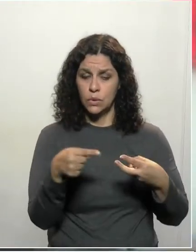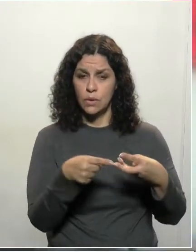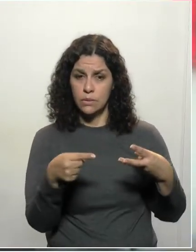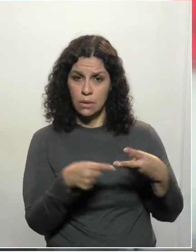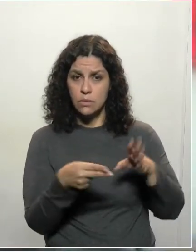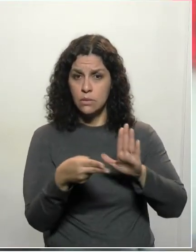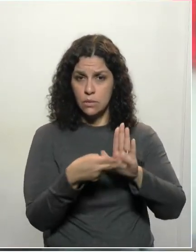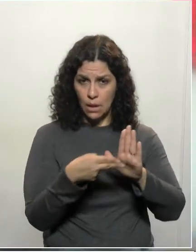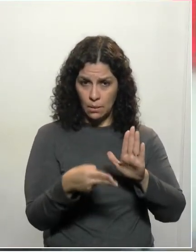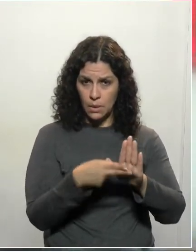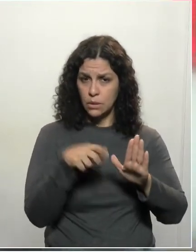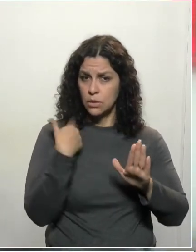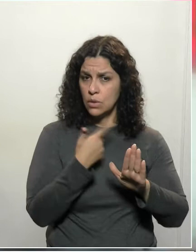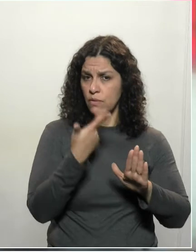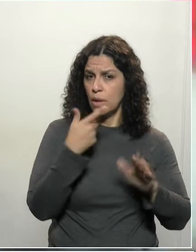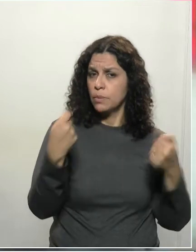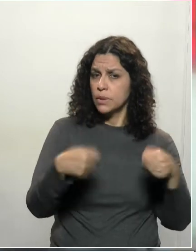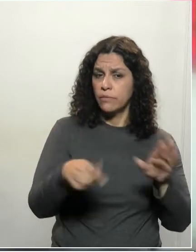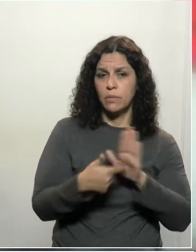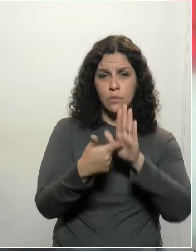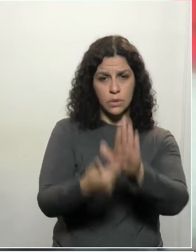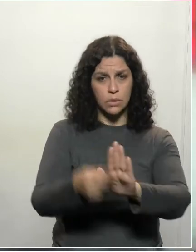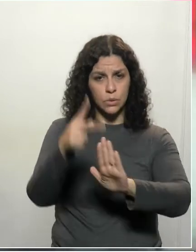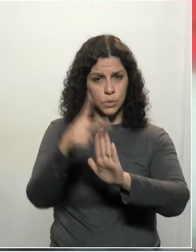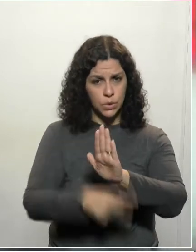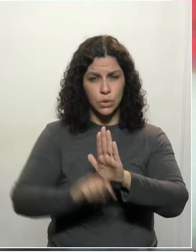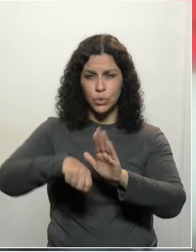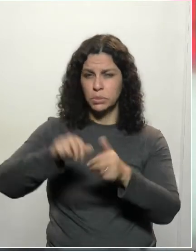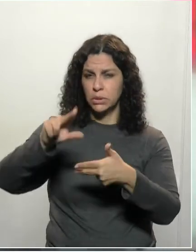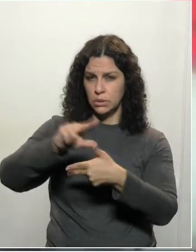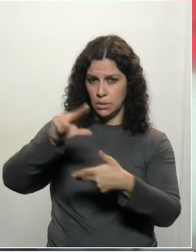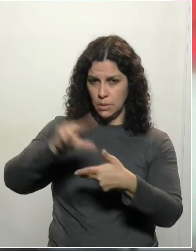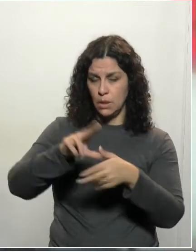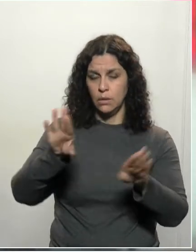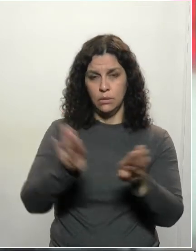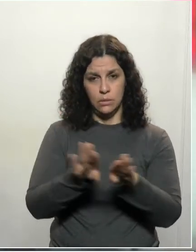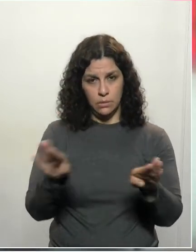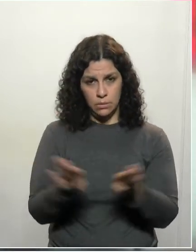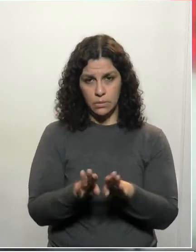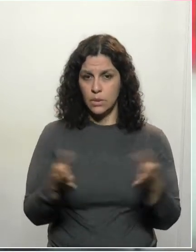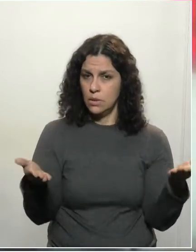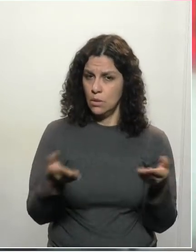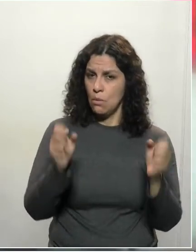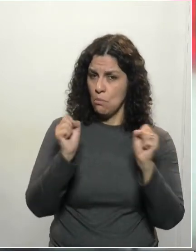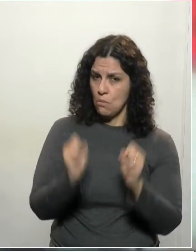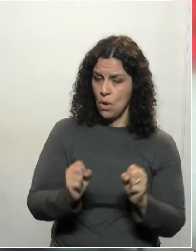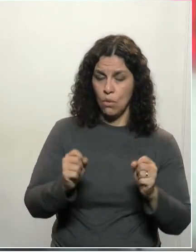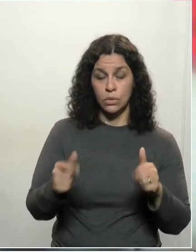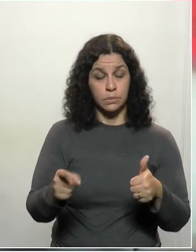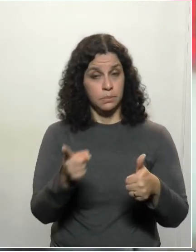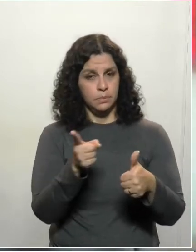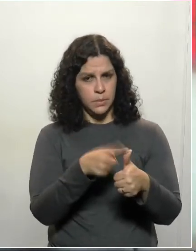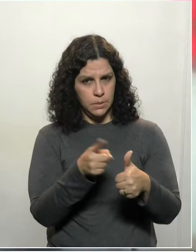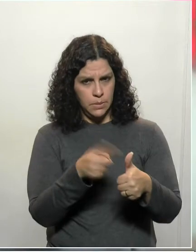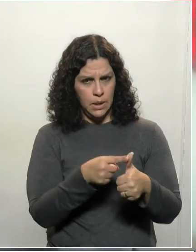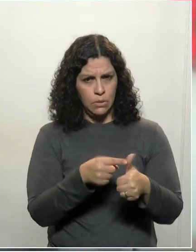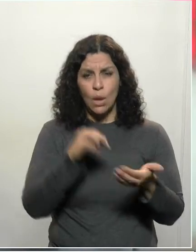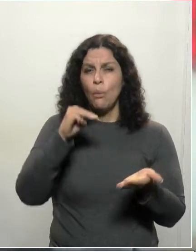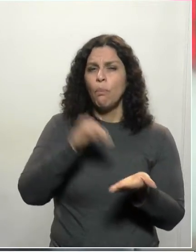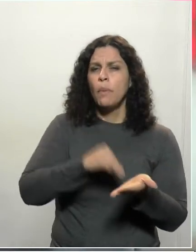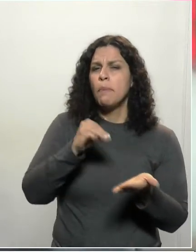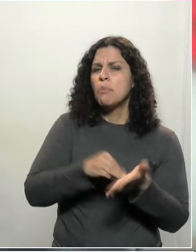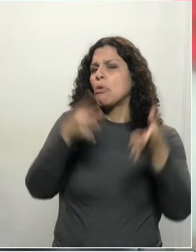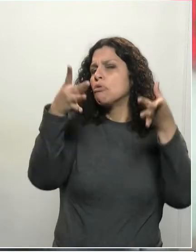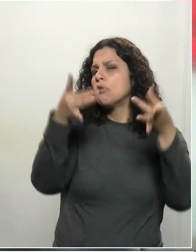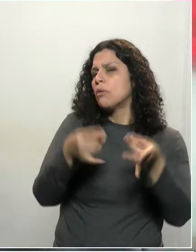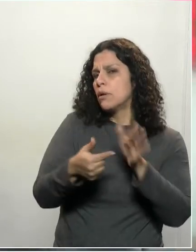3 coisas que nós falamos que seriam necessárias serem apresentadas, nosso entendimento, para que o projeto da Sanepar possa, primeiro, ter um mínimo de